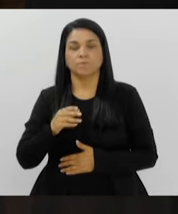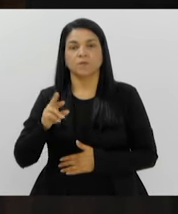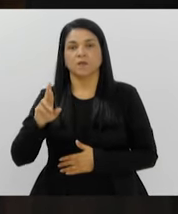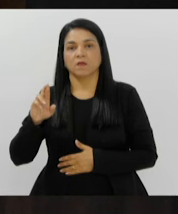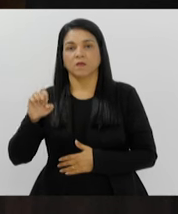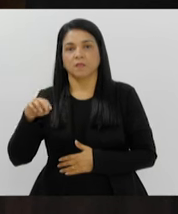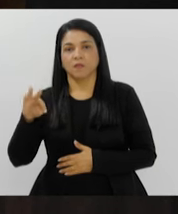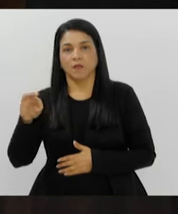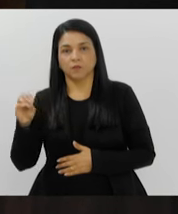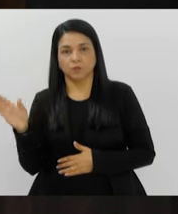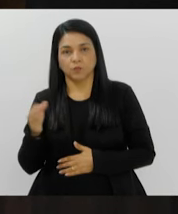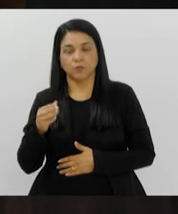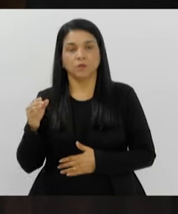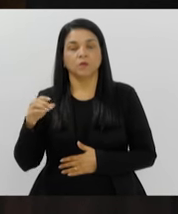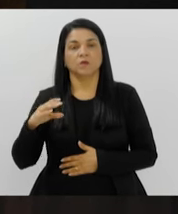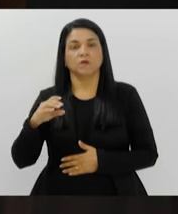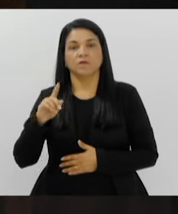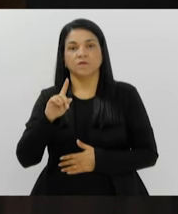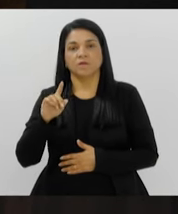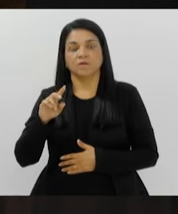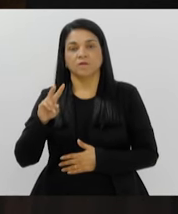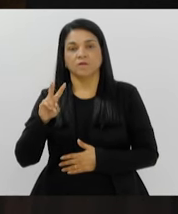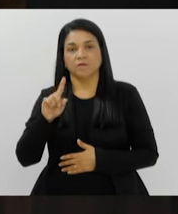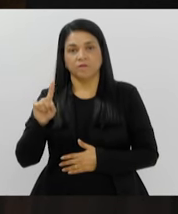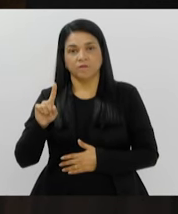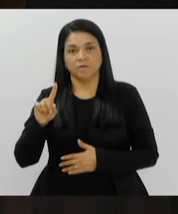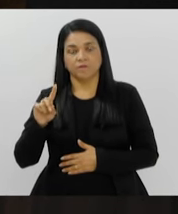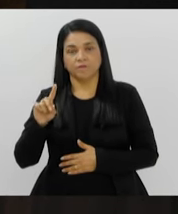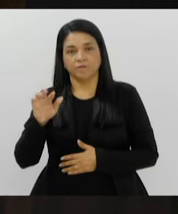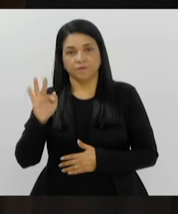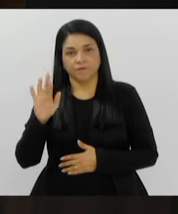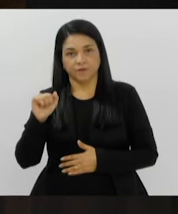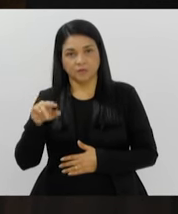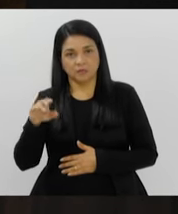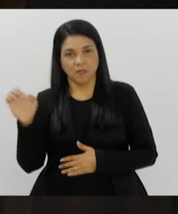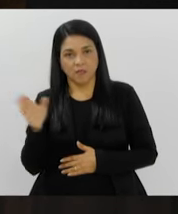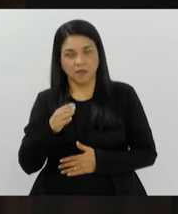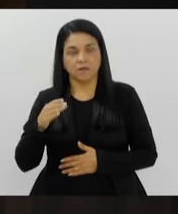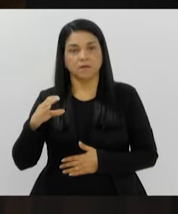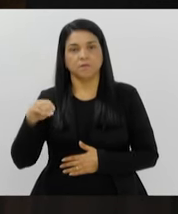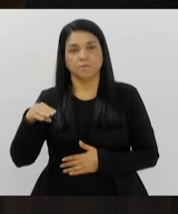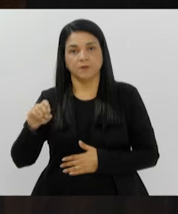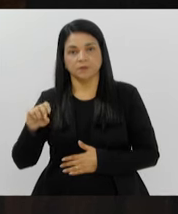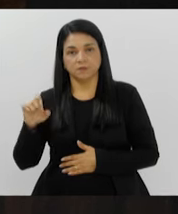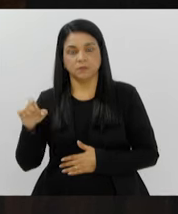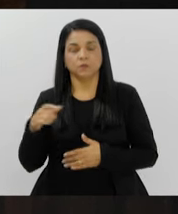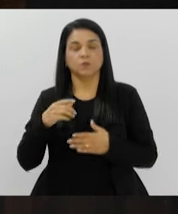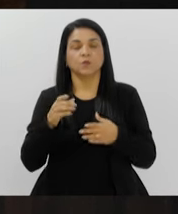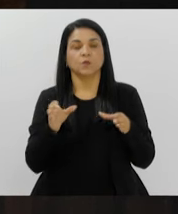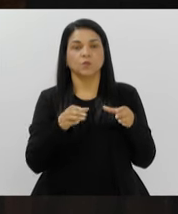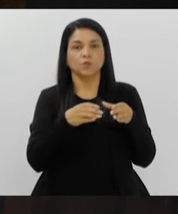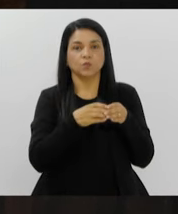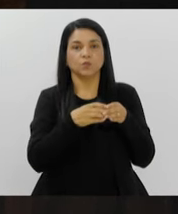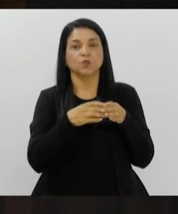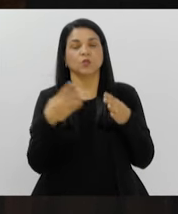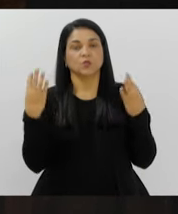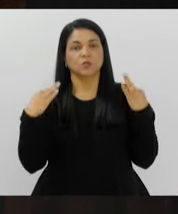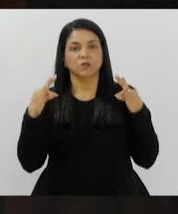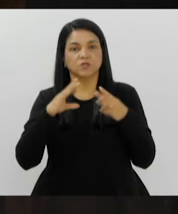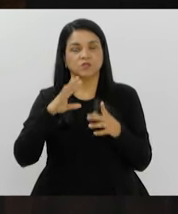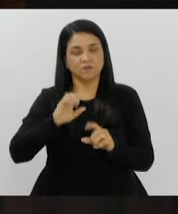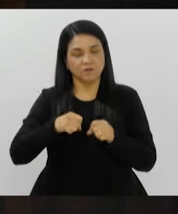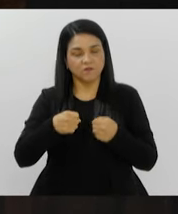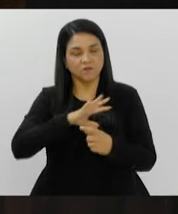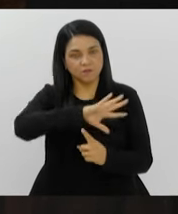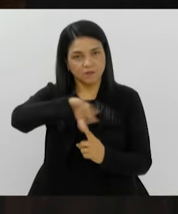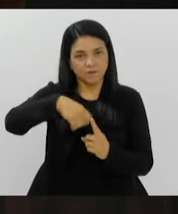Renato Machado, Franciane Mota e Carlos Macedo, pendendo de pareceres das comissões Constituição e Justiça, Turismo, Defesa do Meio Ambiente,